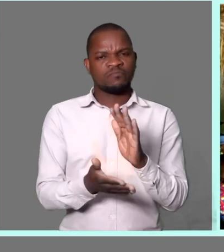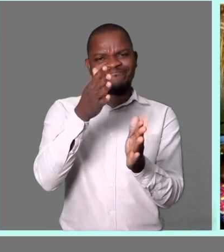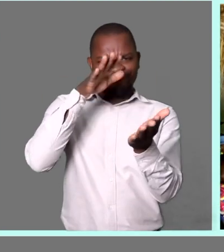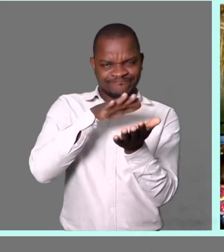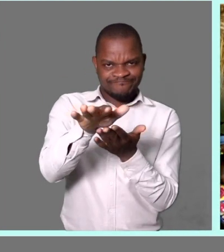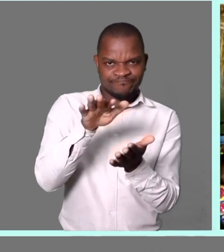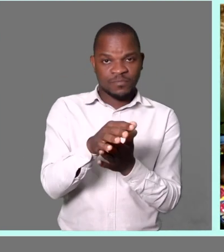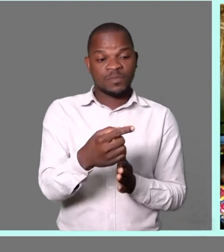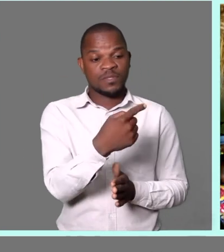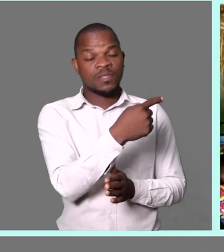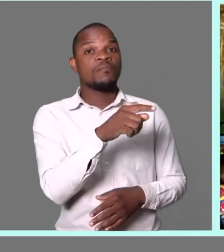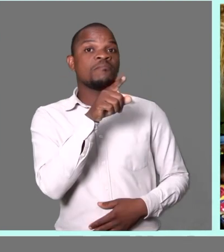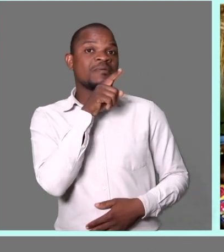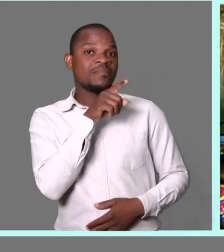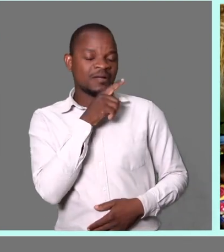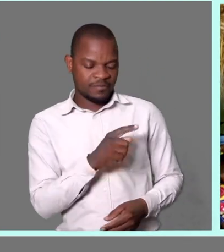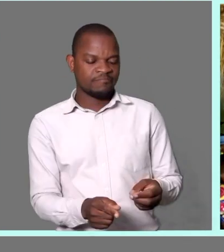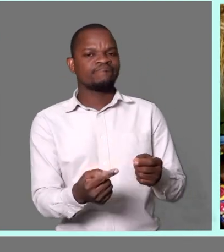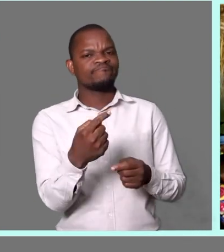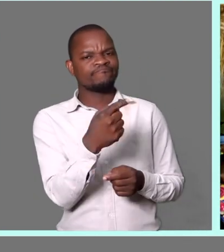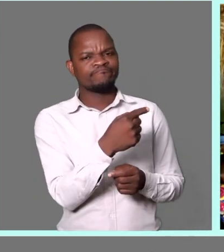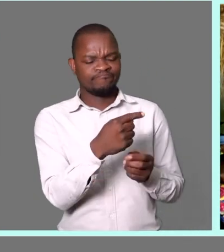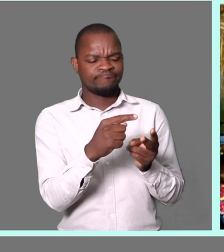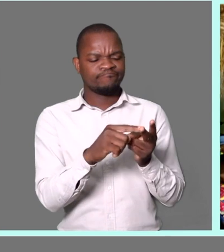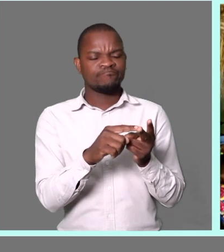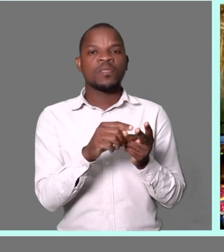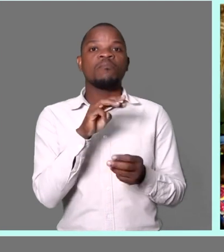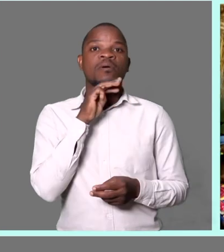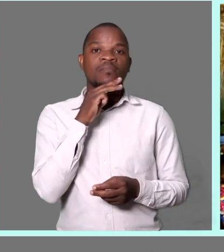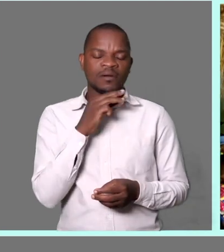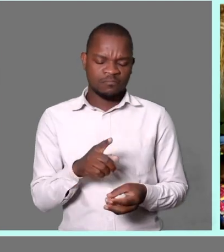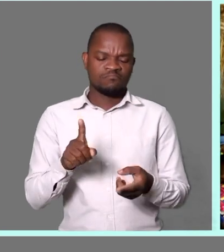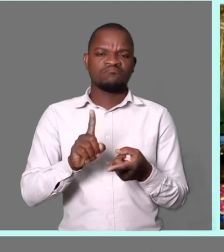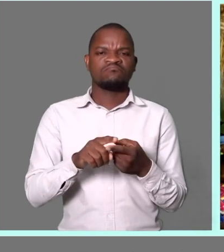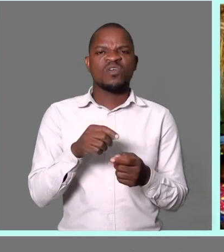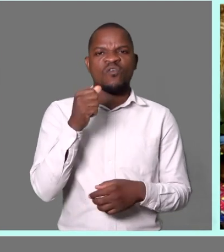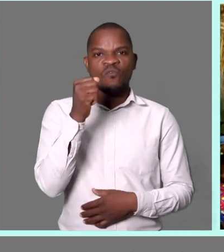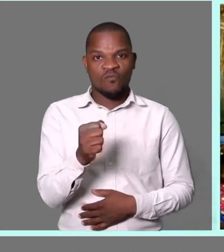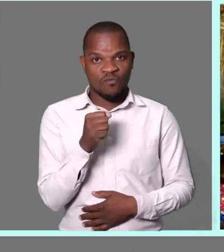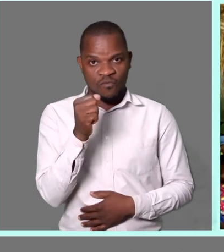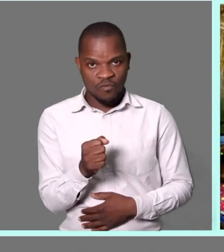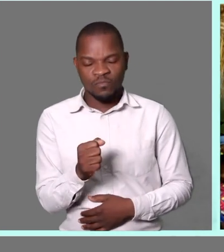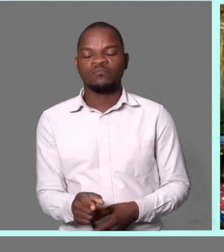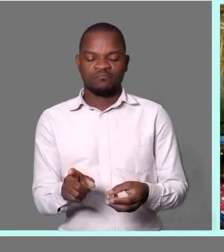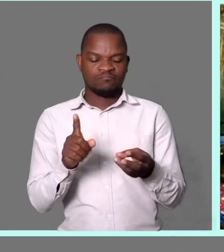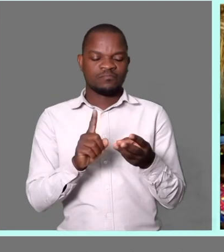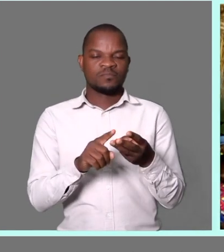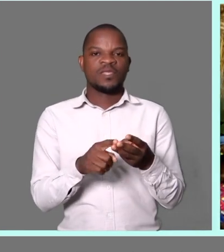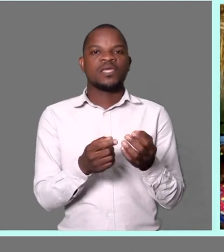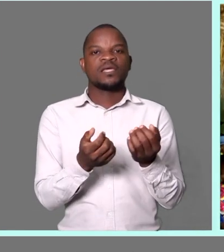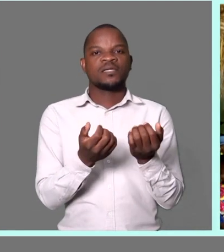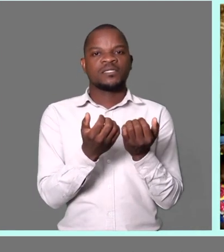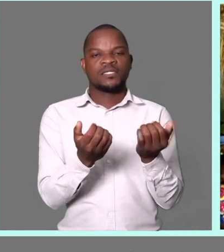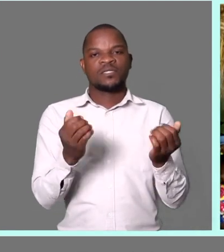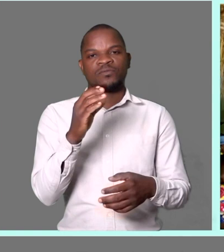e explico. Este é o papai e esta é a mamãe. Este é o vovô e esta